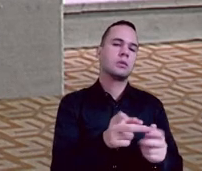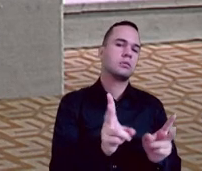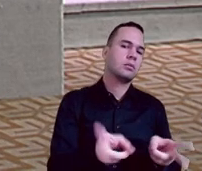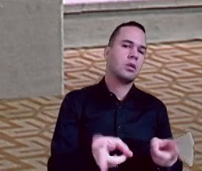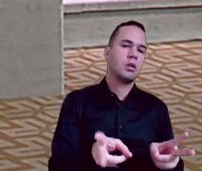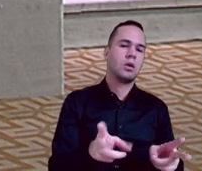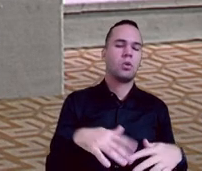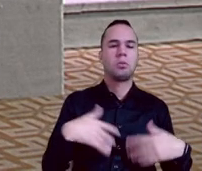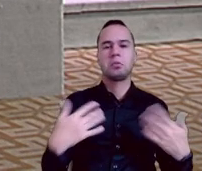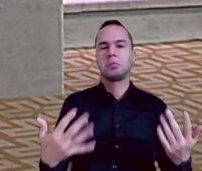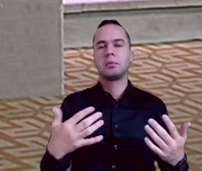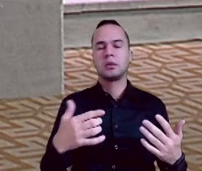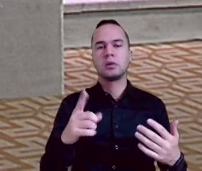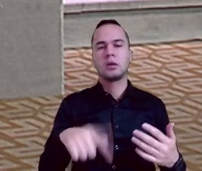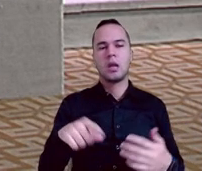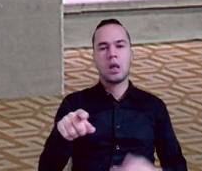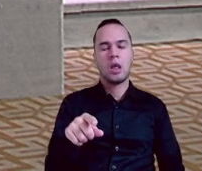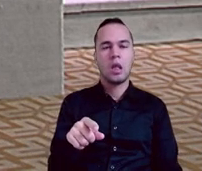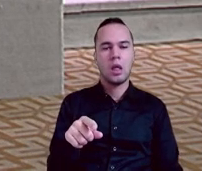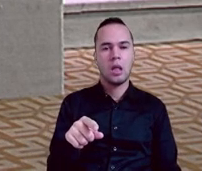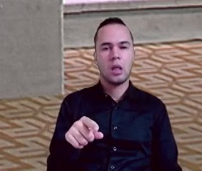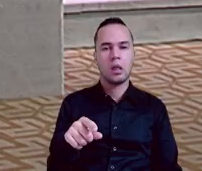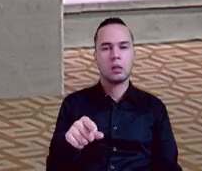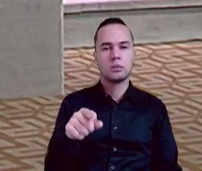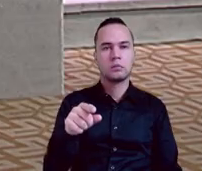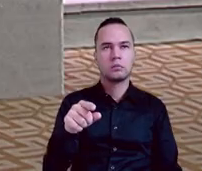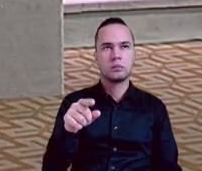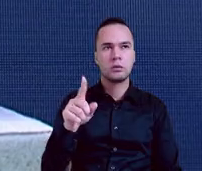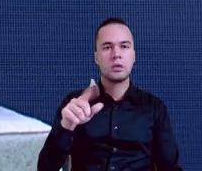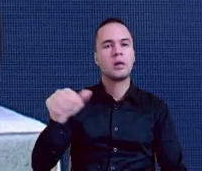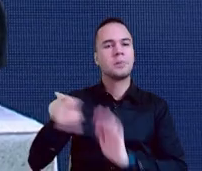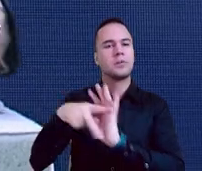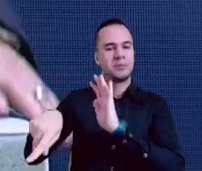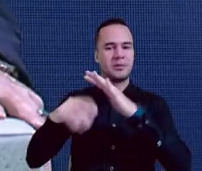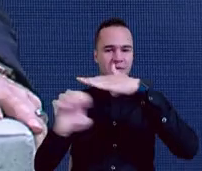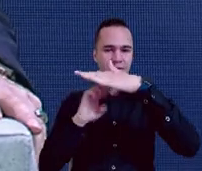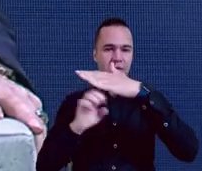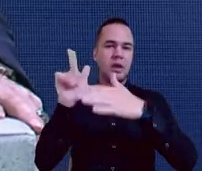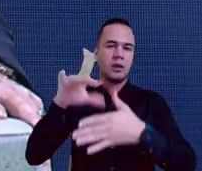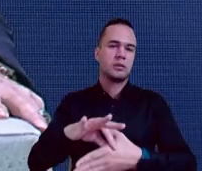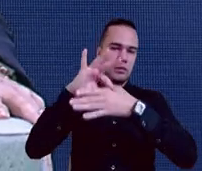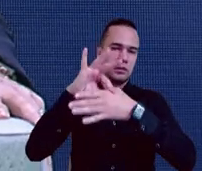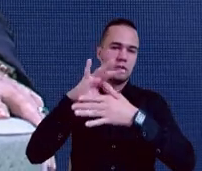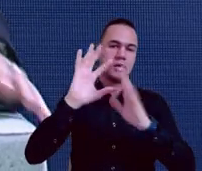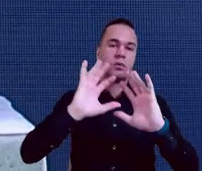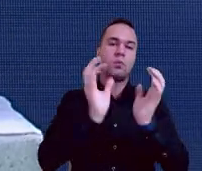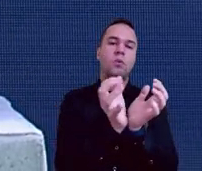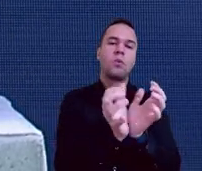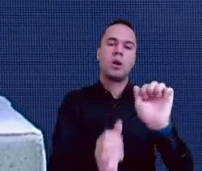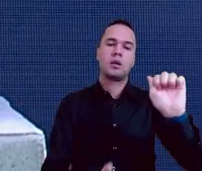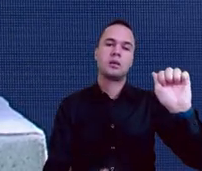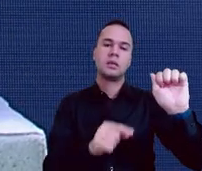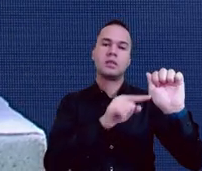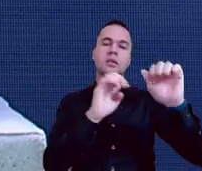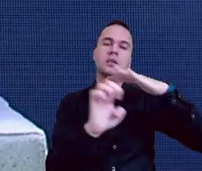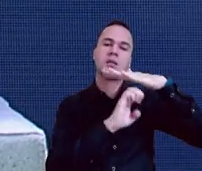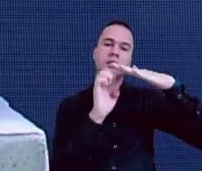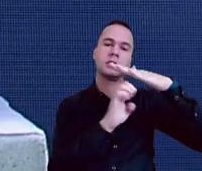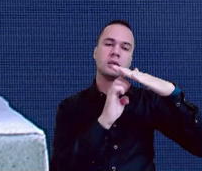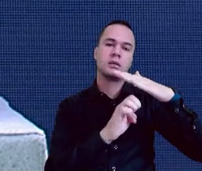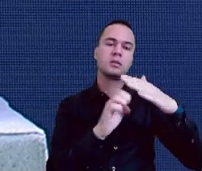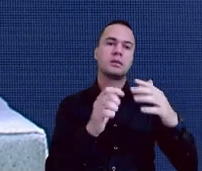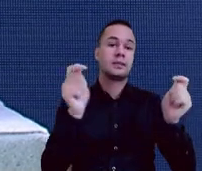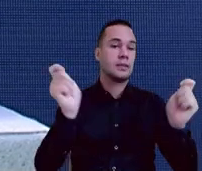a que é o estágio que os foca que é liderar uma série A ainda é uma empresa com muito espaço para crescimento